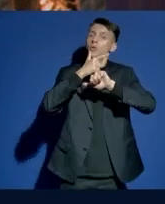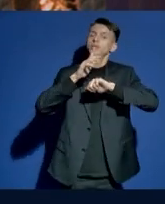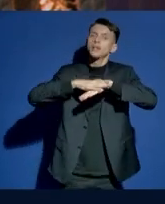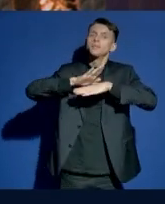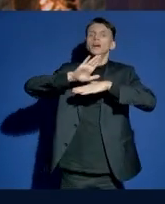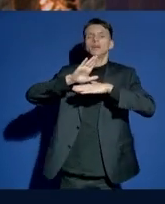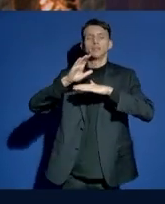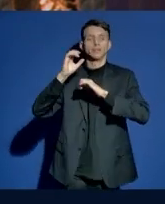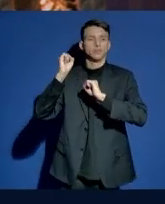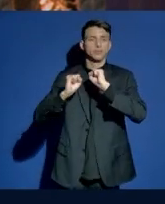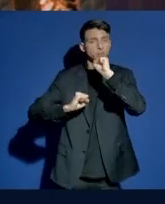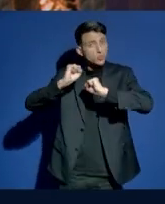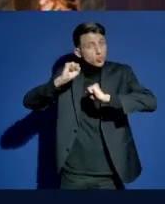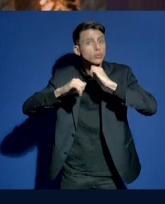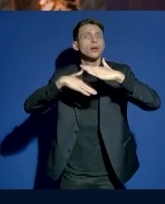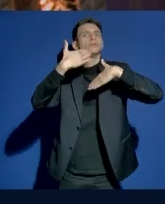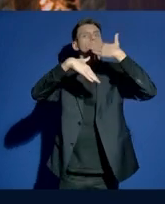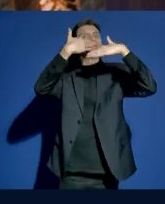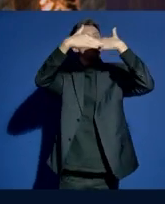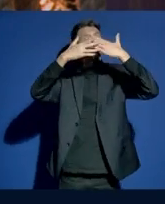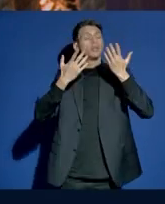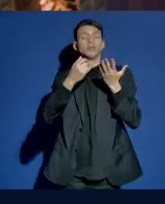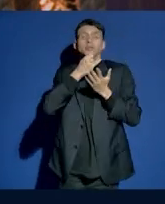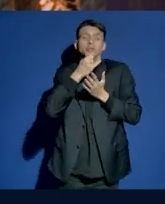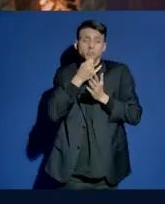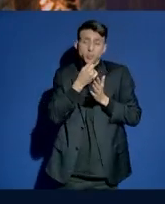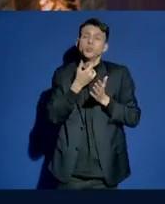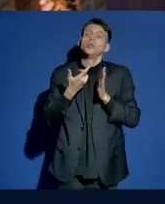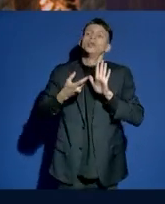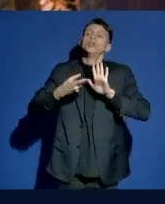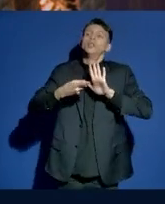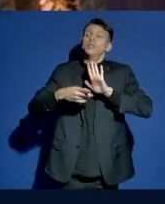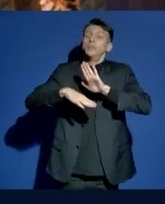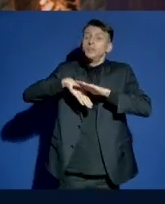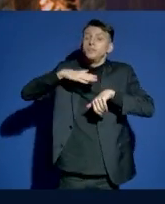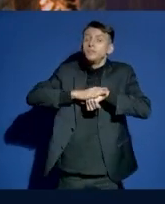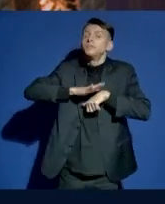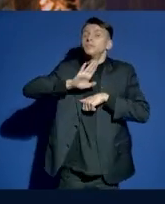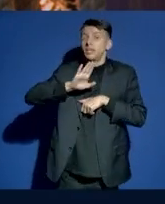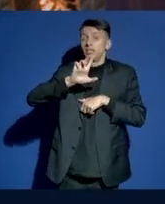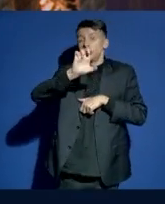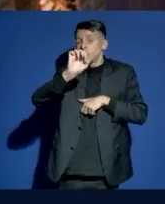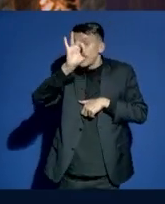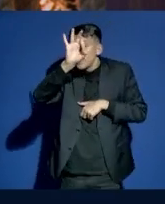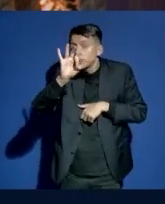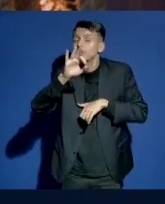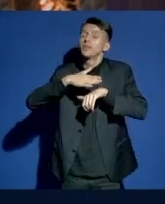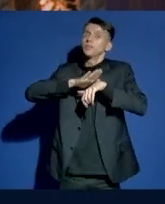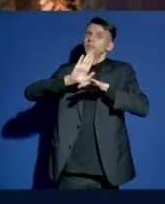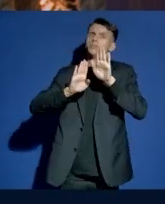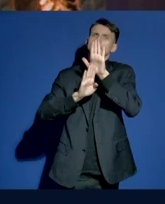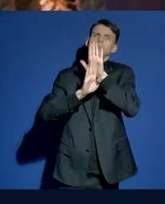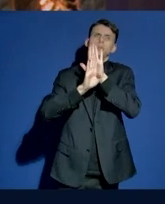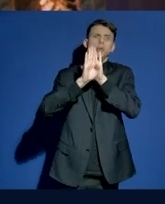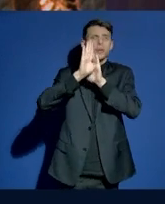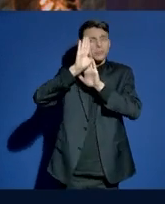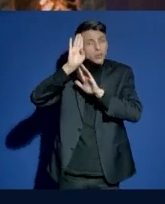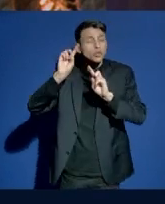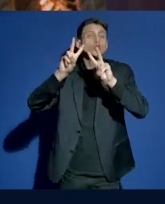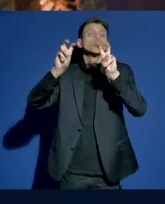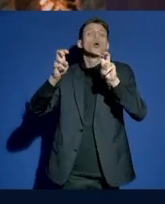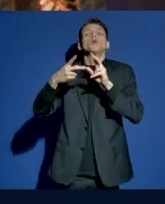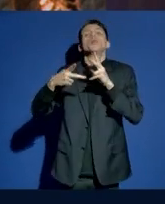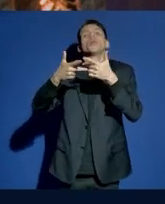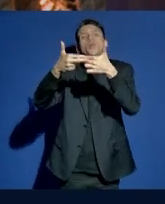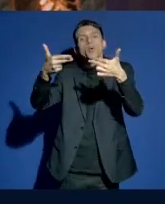dessa indústria, que hoje cresce numa taxa acima de 40%, 50%, né? O mercado de insumos